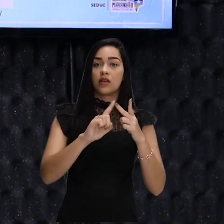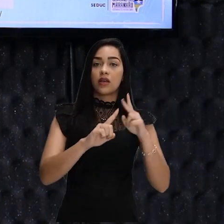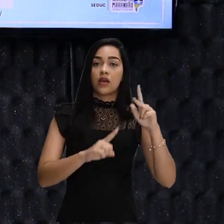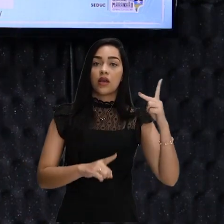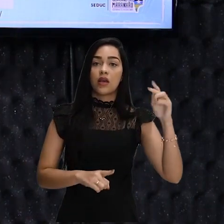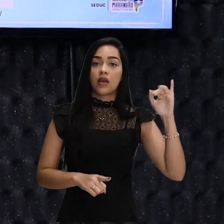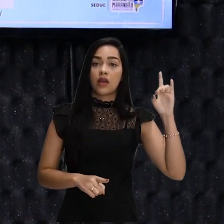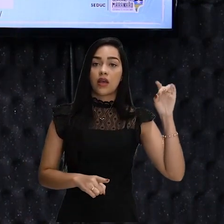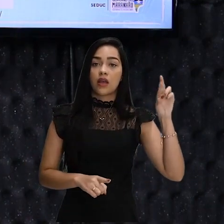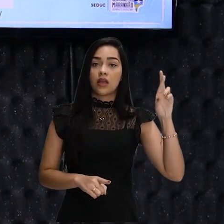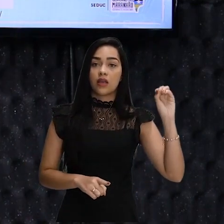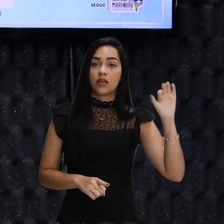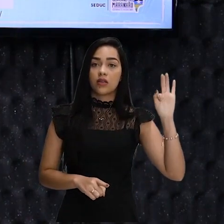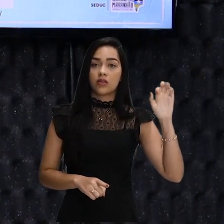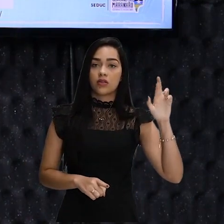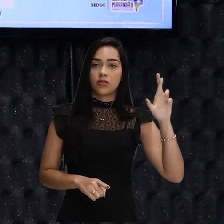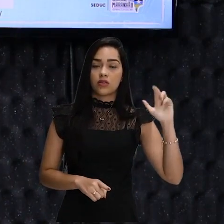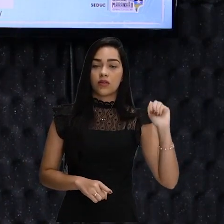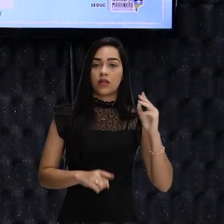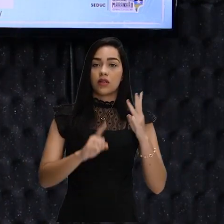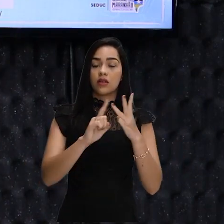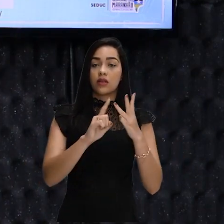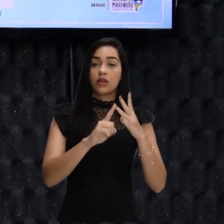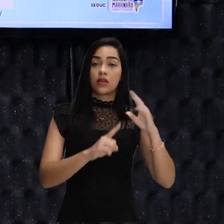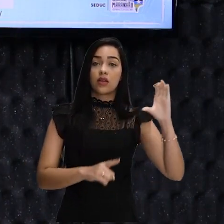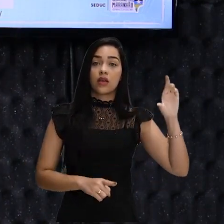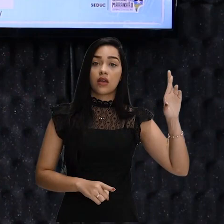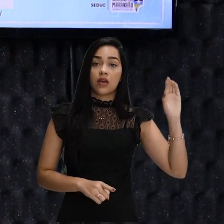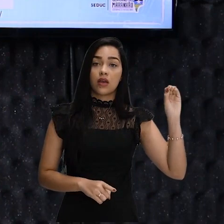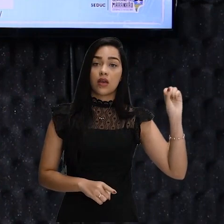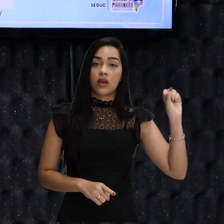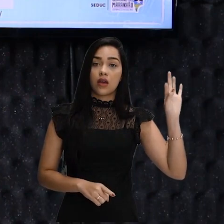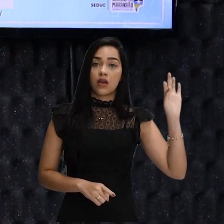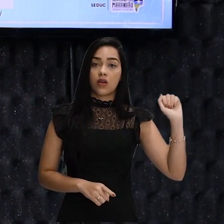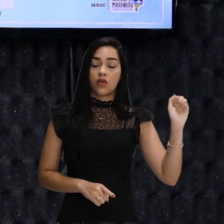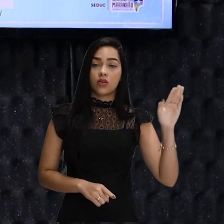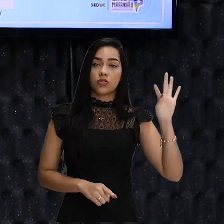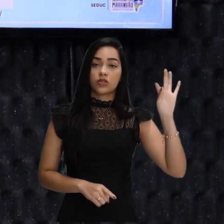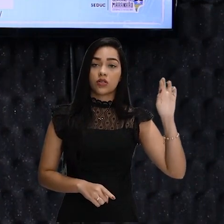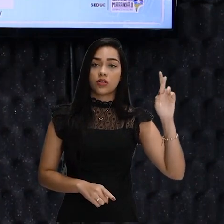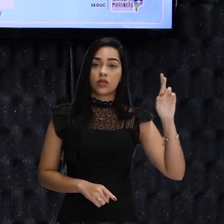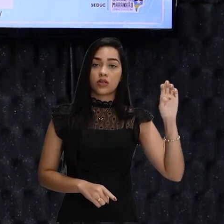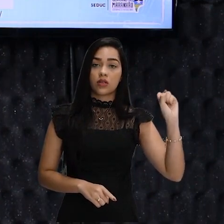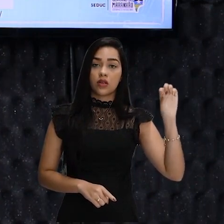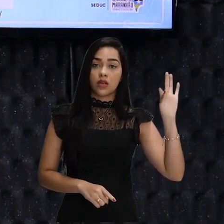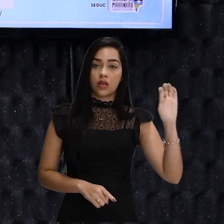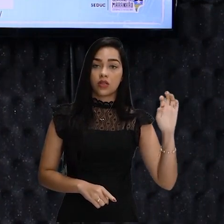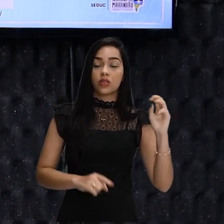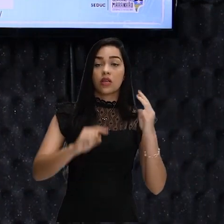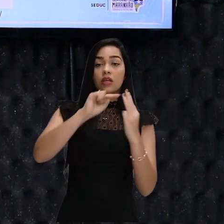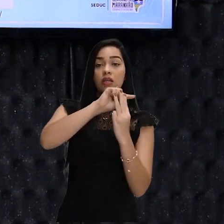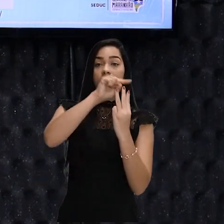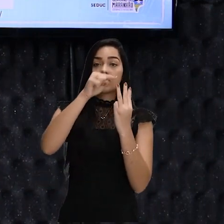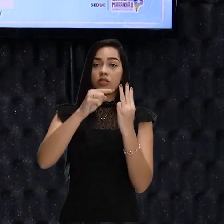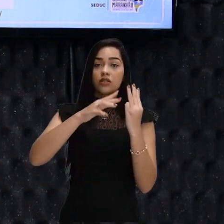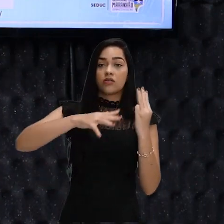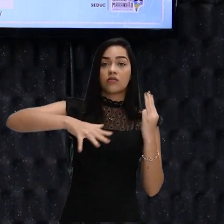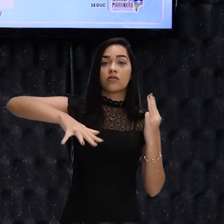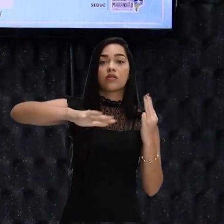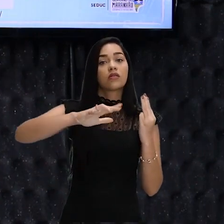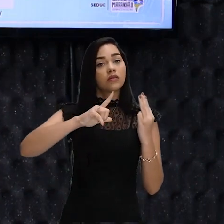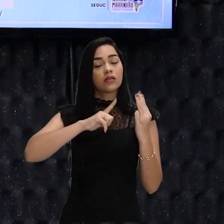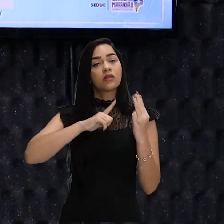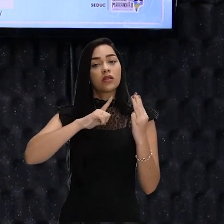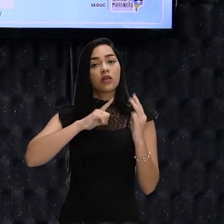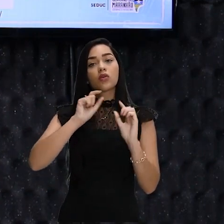e a crosta terrestre. Então, na interseção desses três ambientes, nós vamos encontrar a